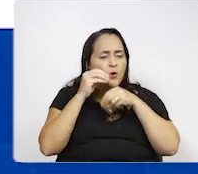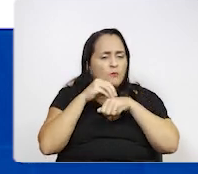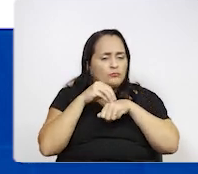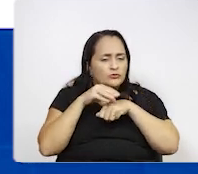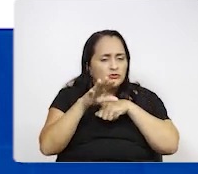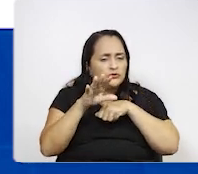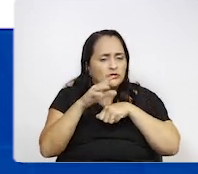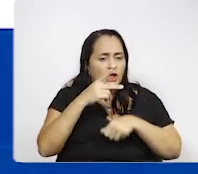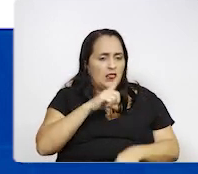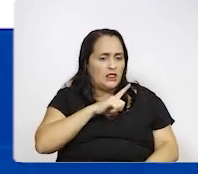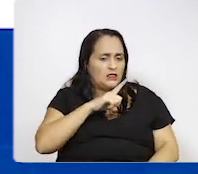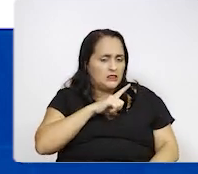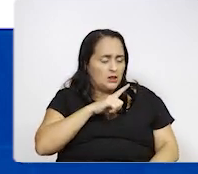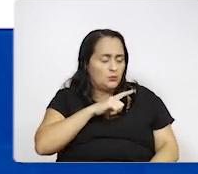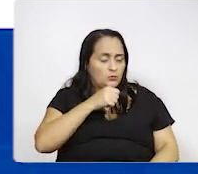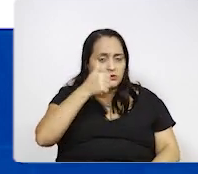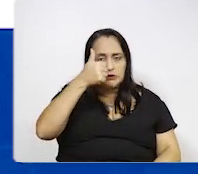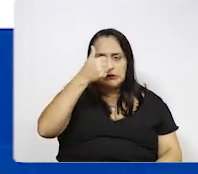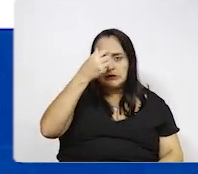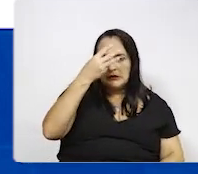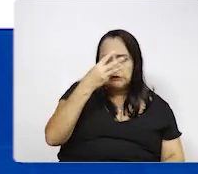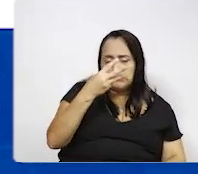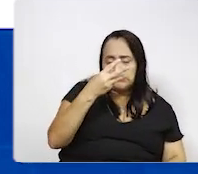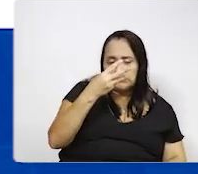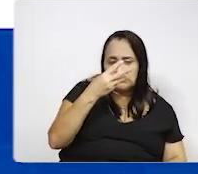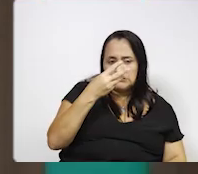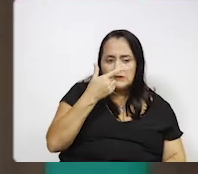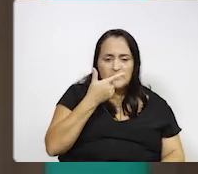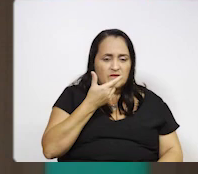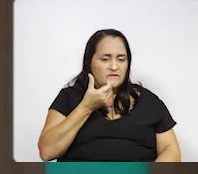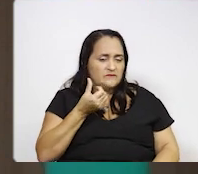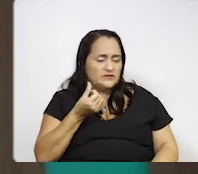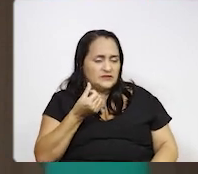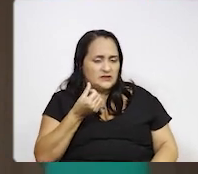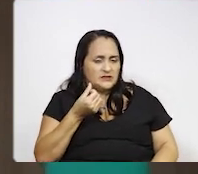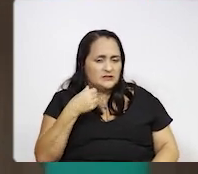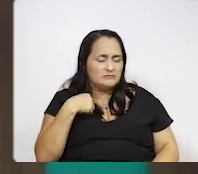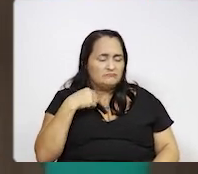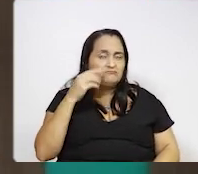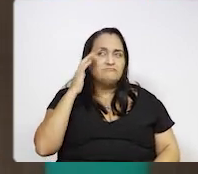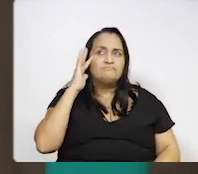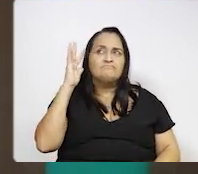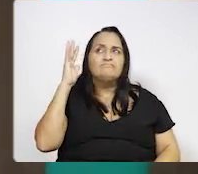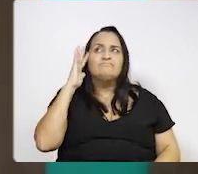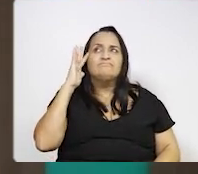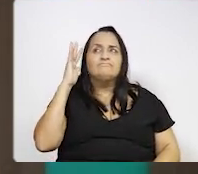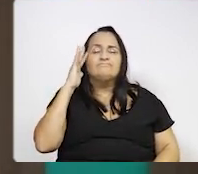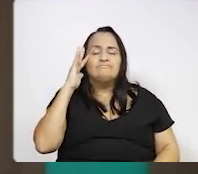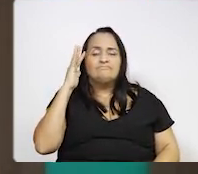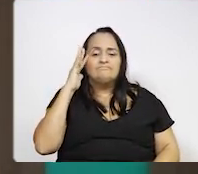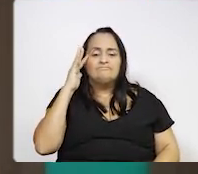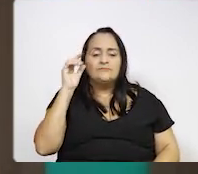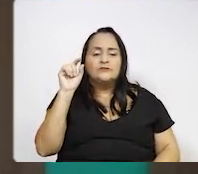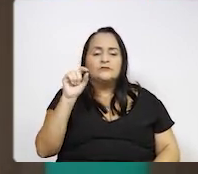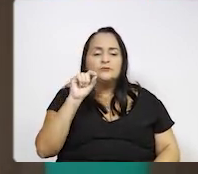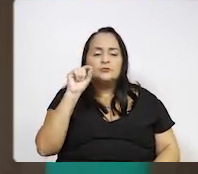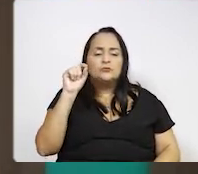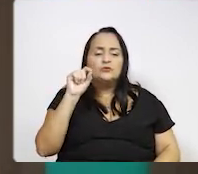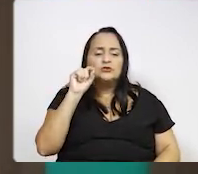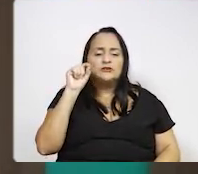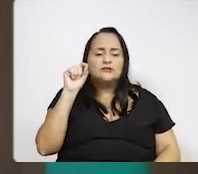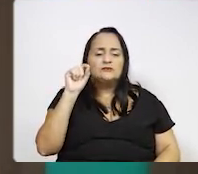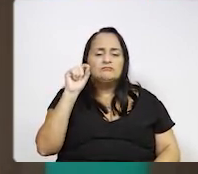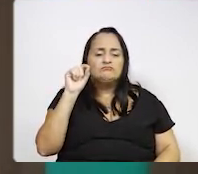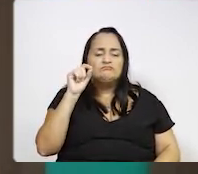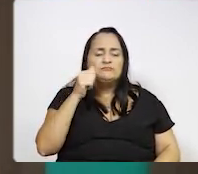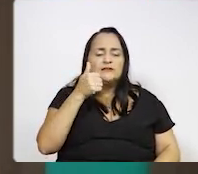dois denominadores, ele deu 13 e deu 26. Qual é o grande saque aí? O grande saque é você entender